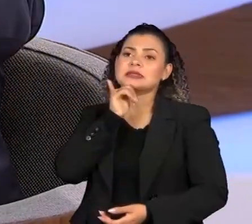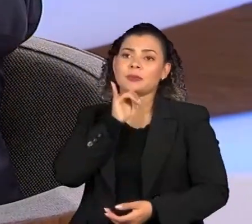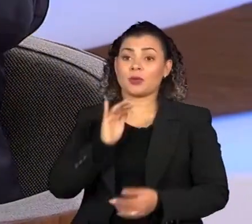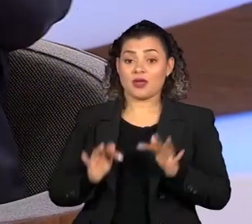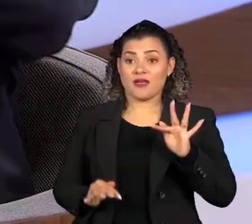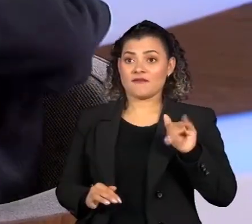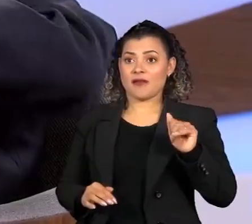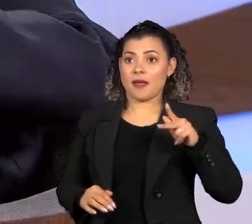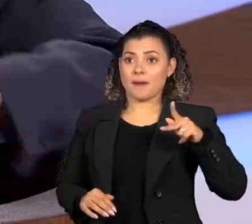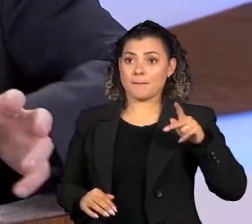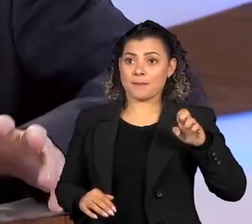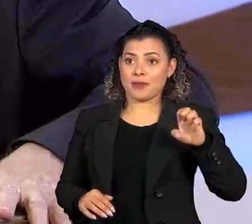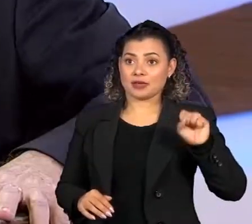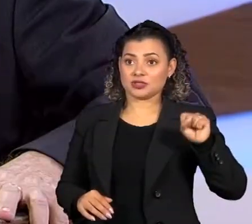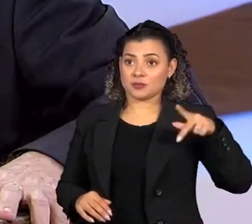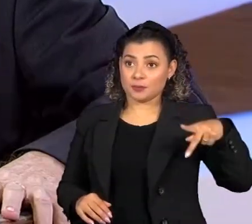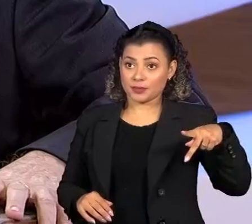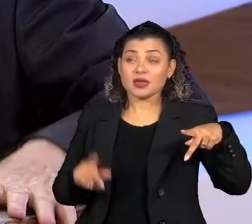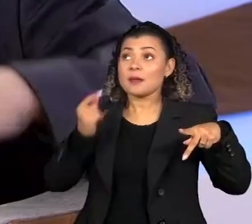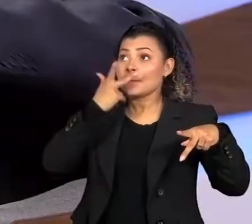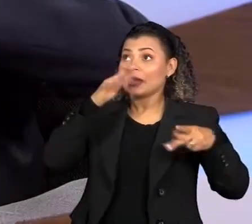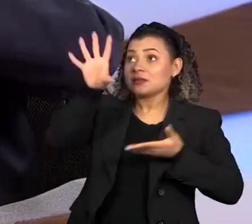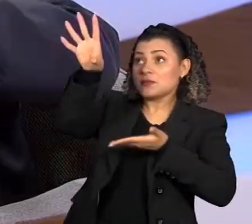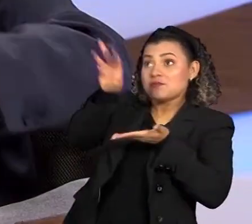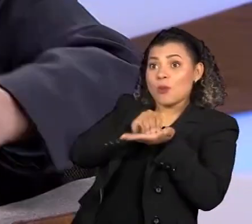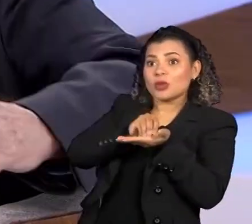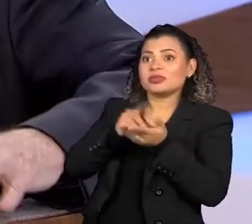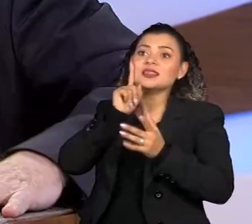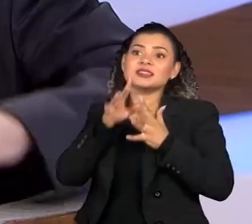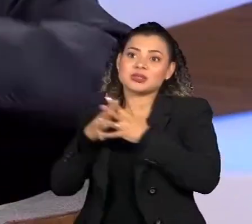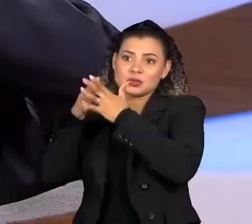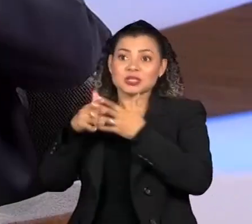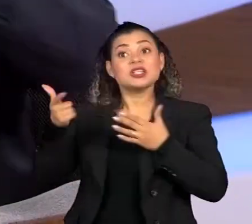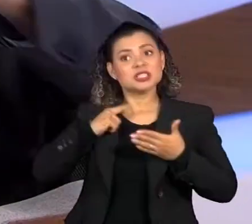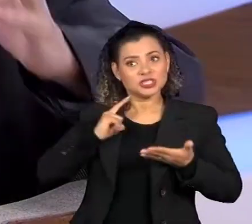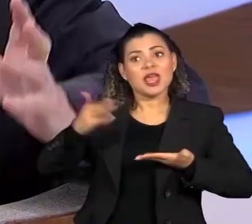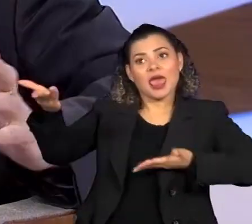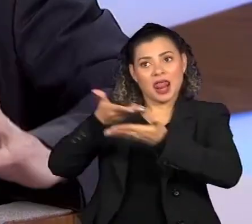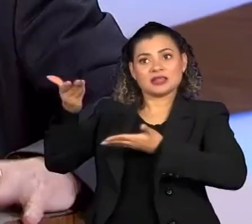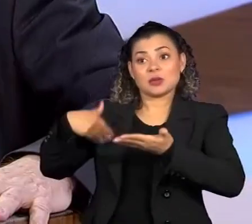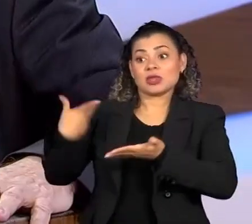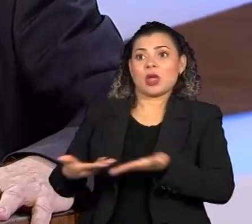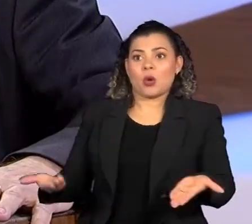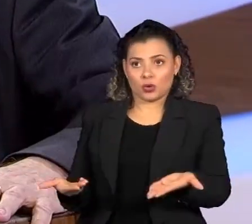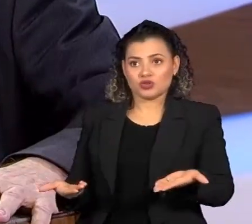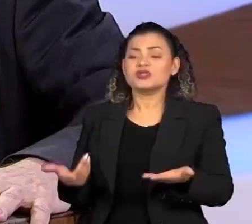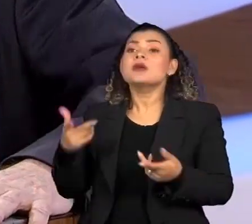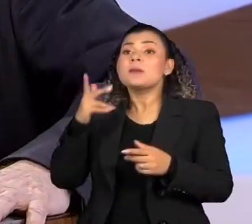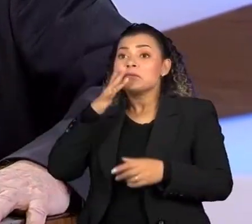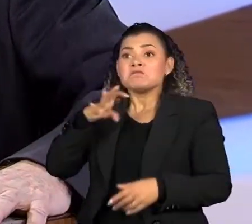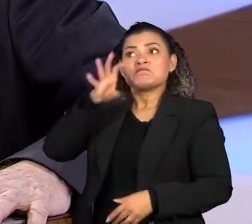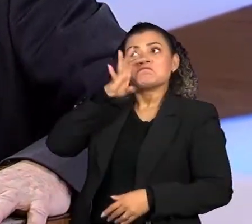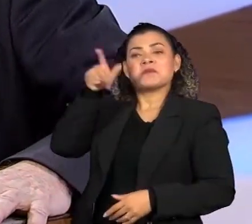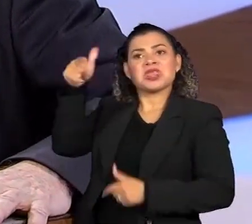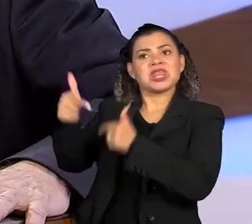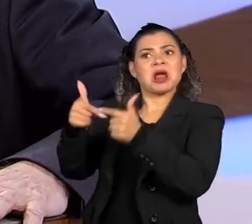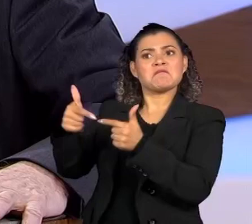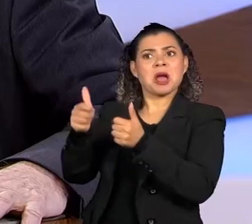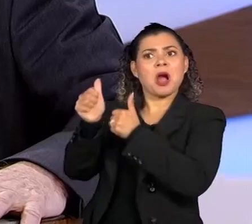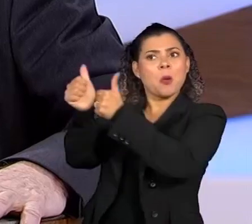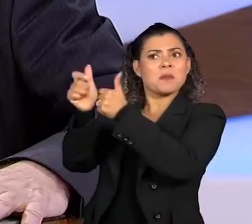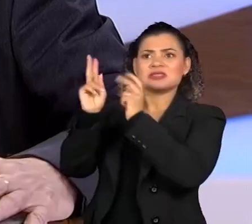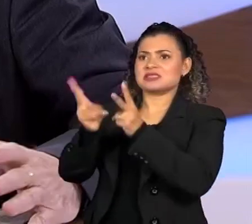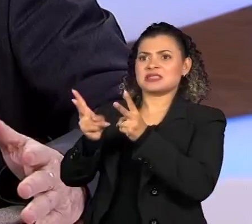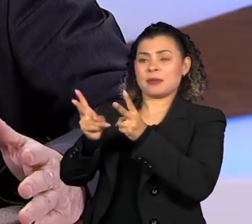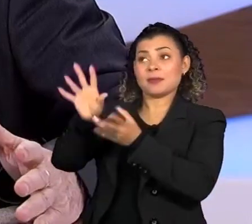criada a partir do modelo da National sidender Nós temos muitas relações com eles e ainda de certa forma os admiramos e acompanhamos o